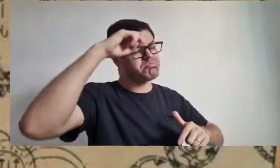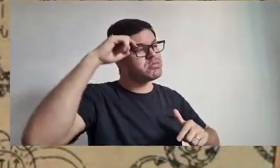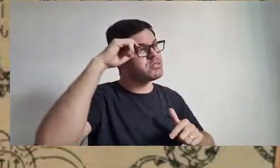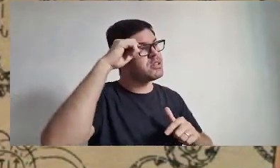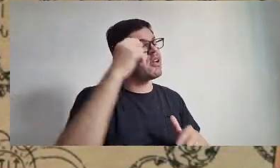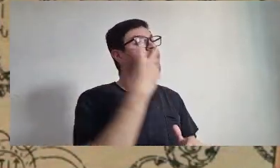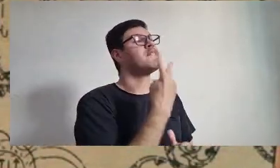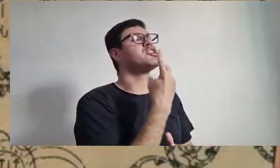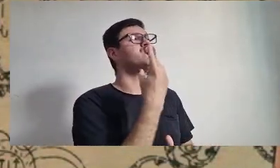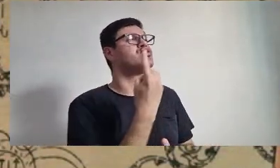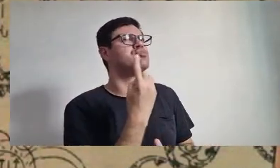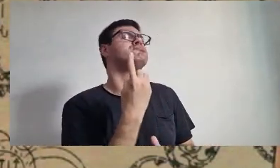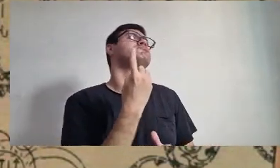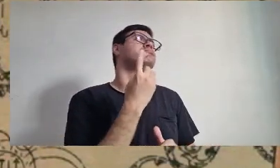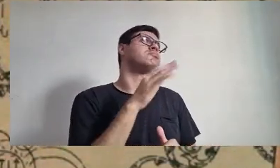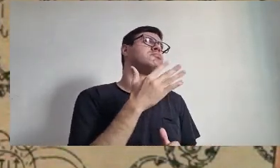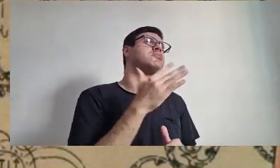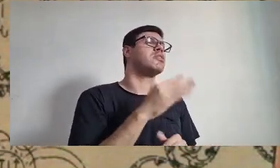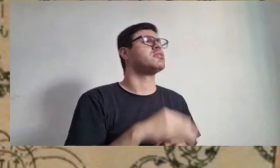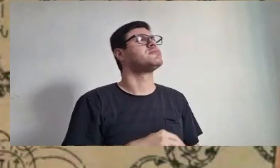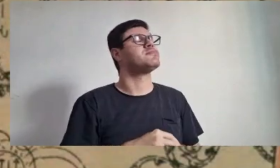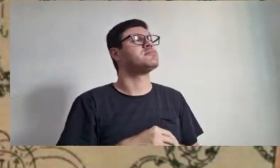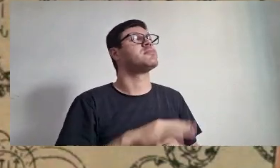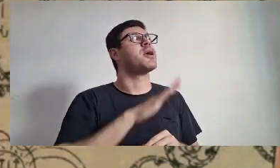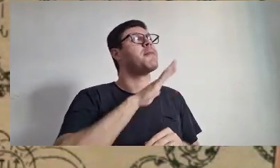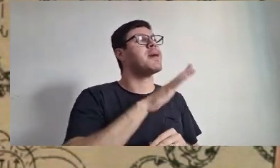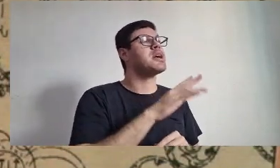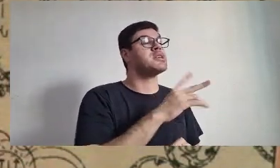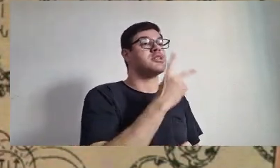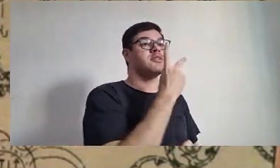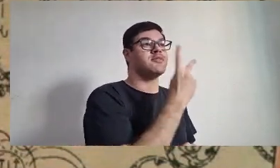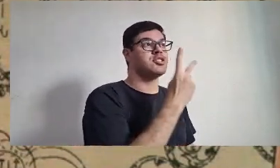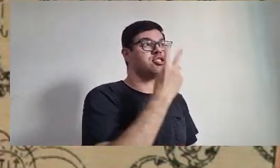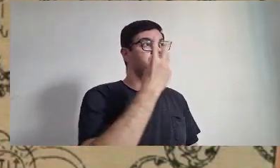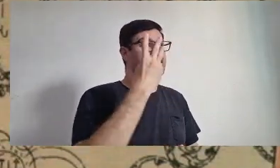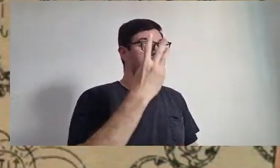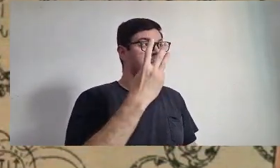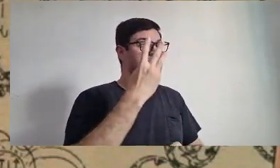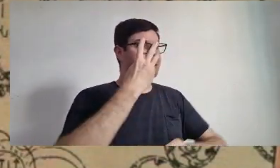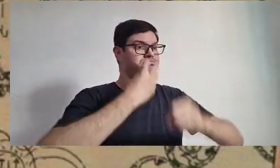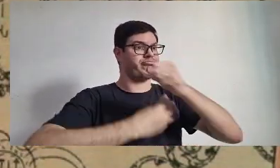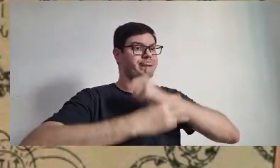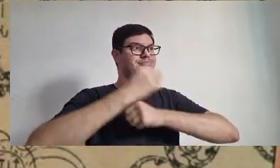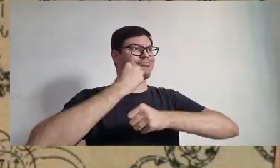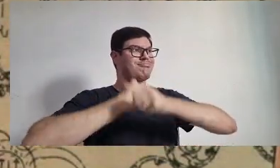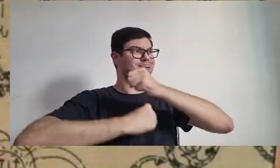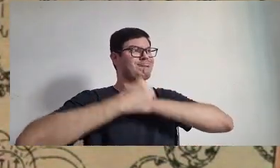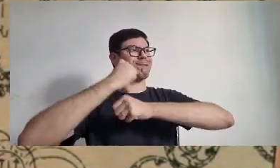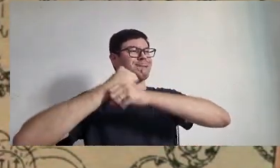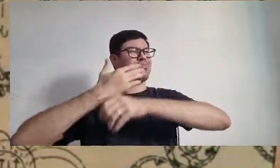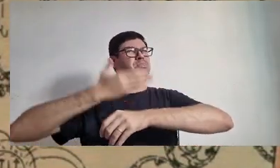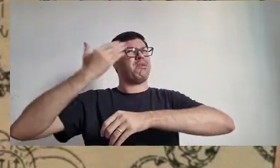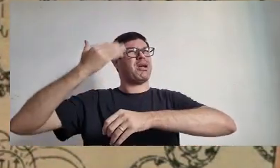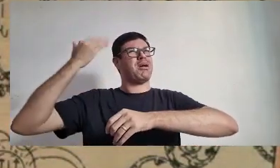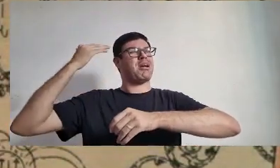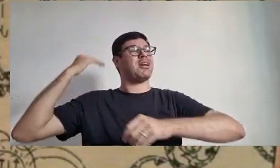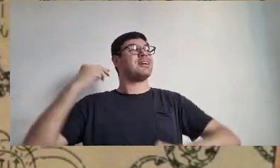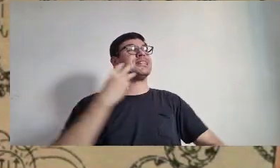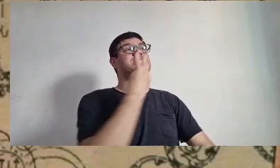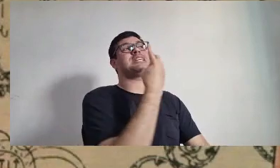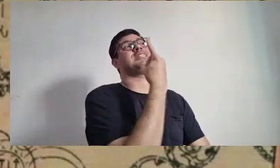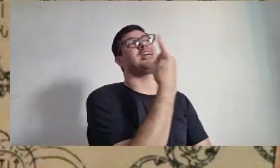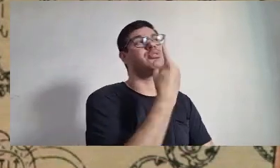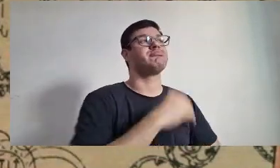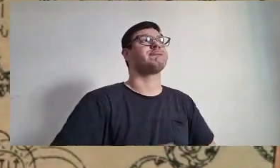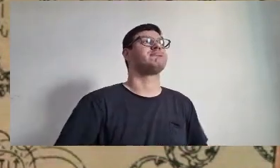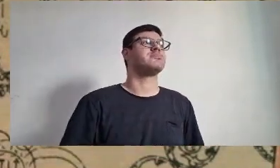que há mais uns 20, 23 anos, penso por aí, a gente tinha 31 funcionários. Por